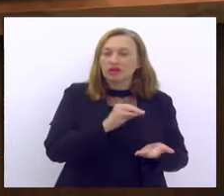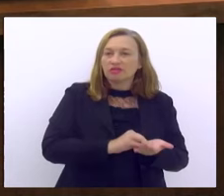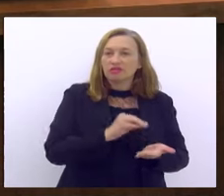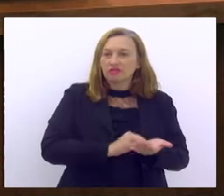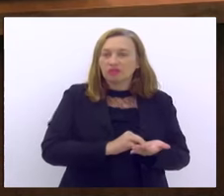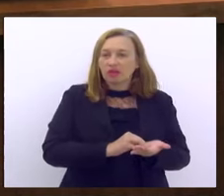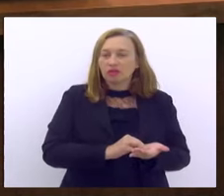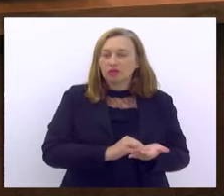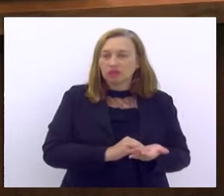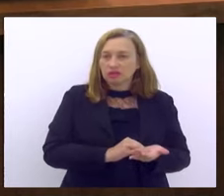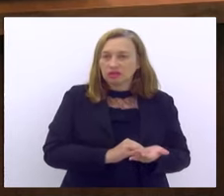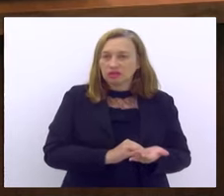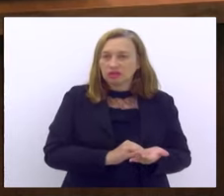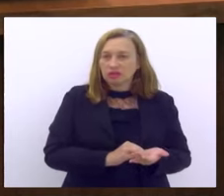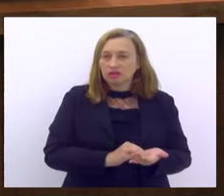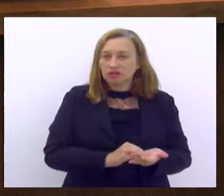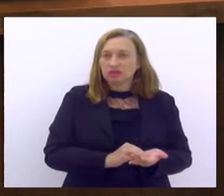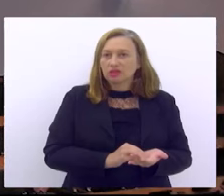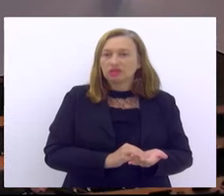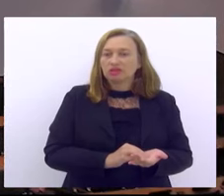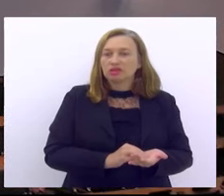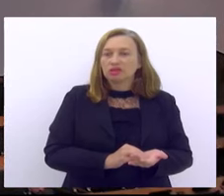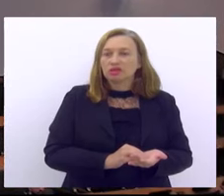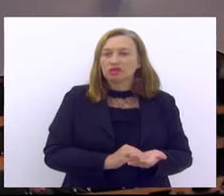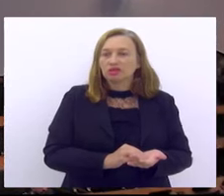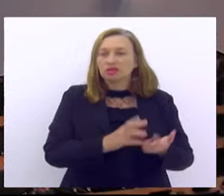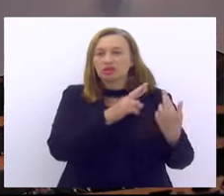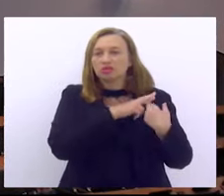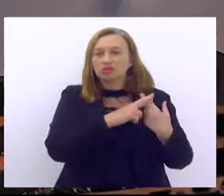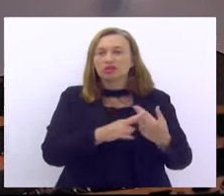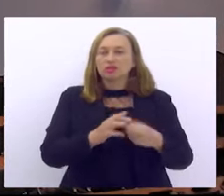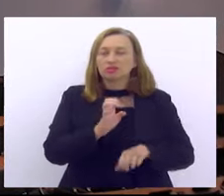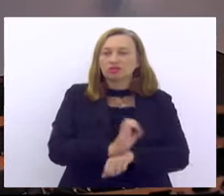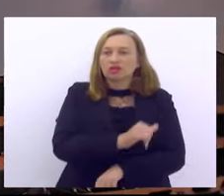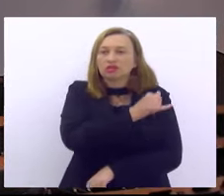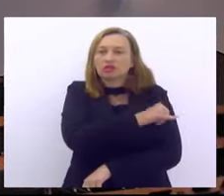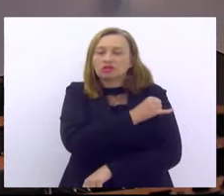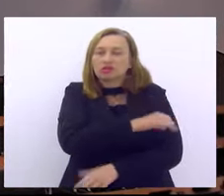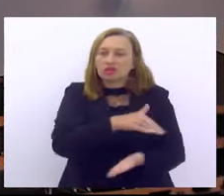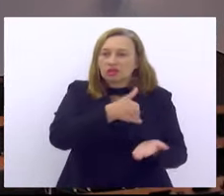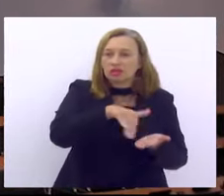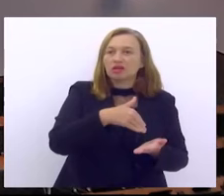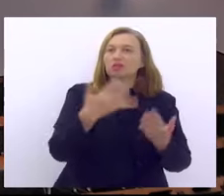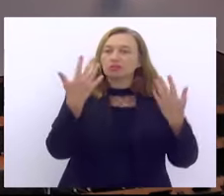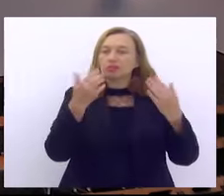palavra da secretária de Administração Penitenciária do Estado do Rio de Janeiro. Obrigado. Sejam